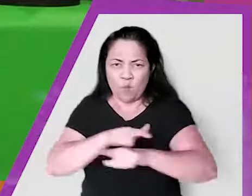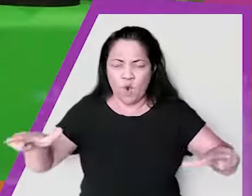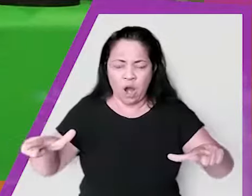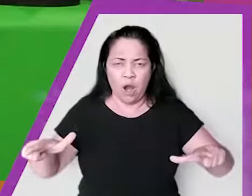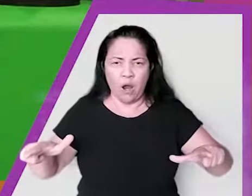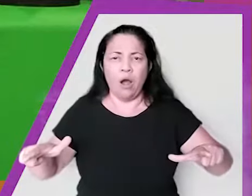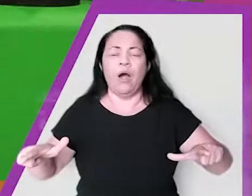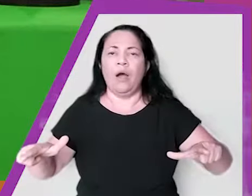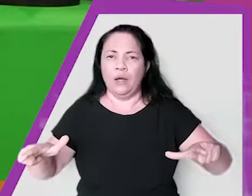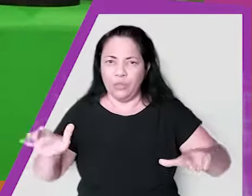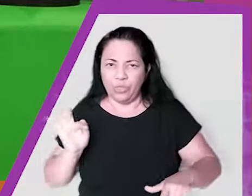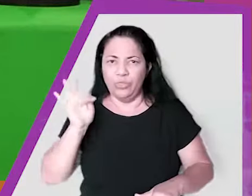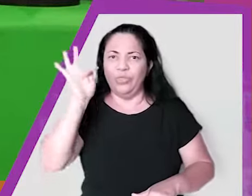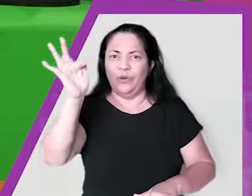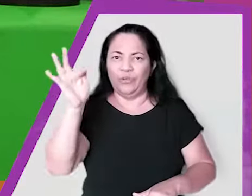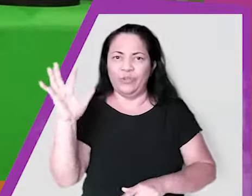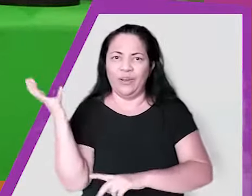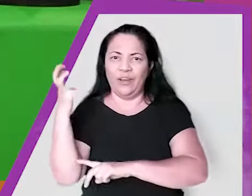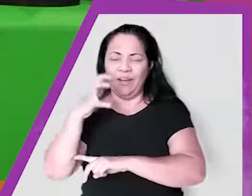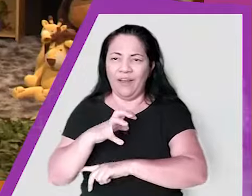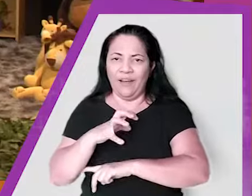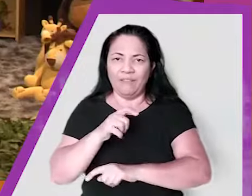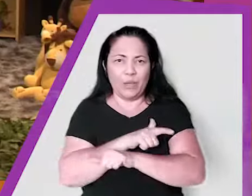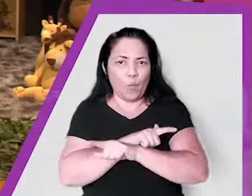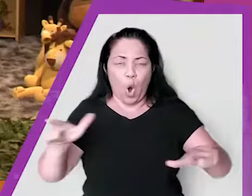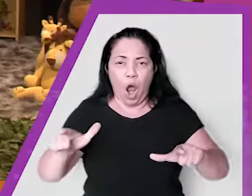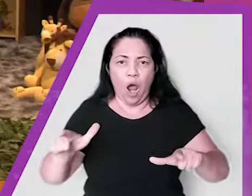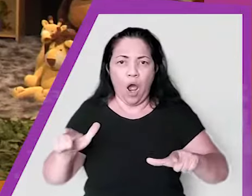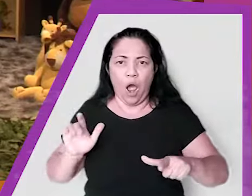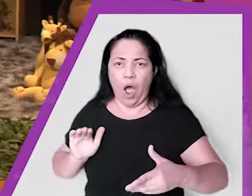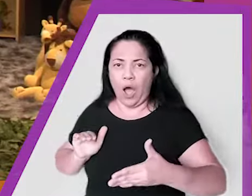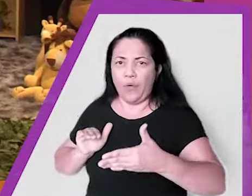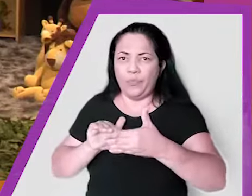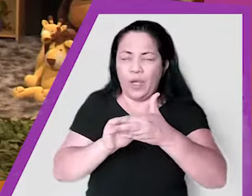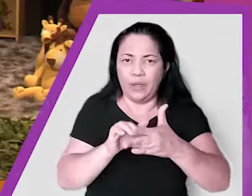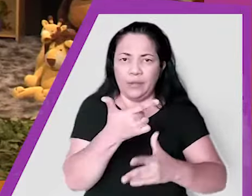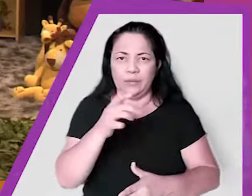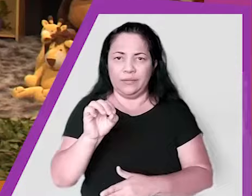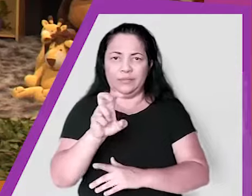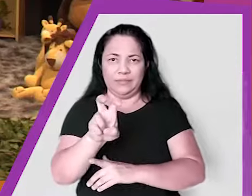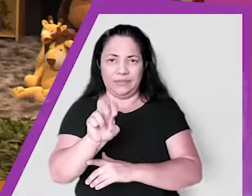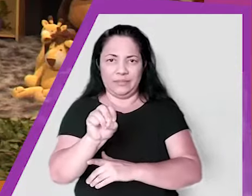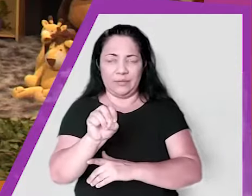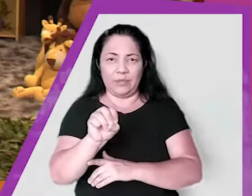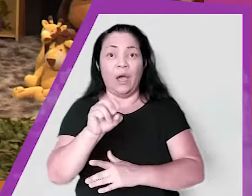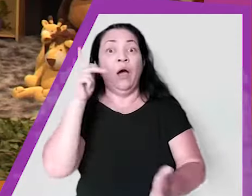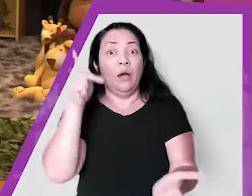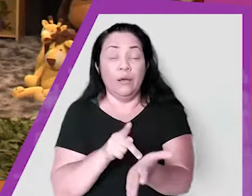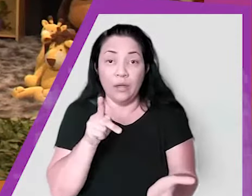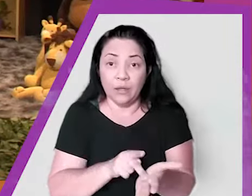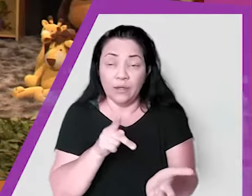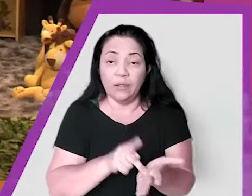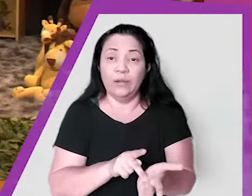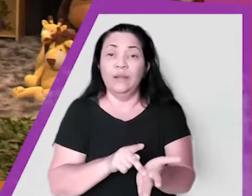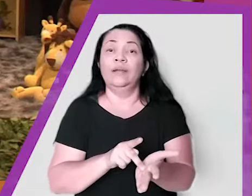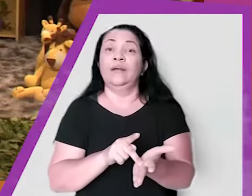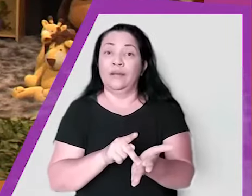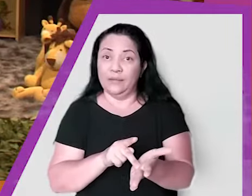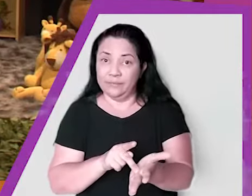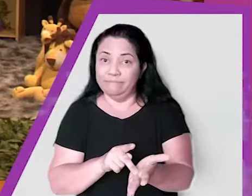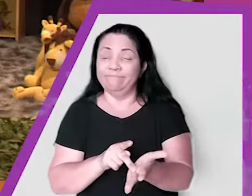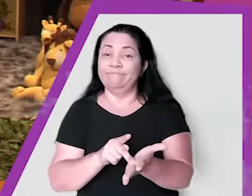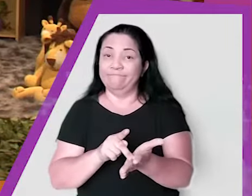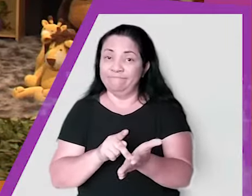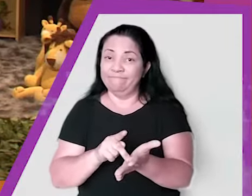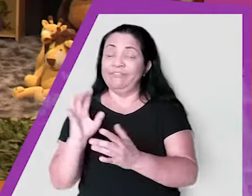esse desaparecimento. E se continuar nesse ritmo, o cerrado vai se tornar uma lenda antes de 2050.